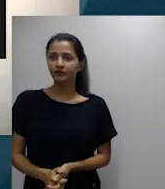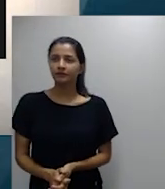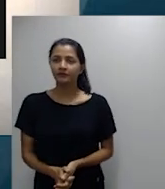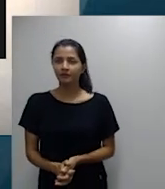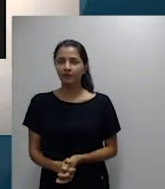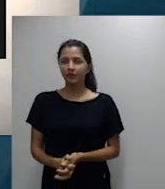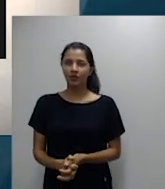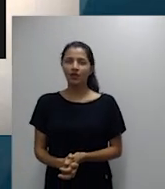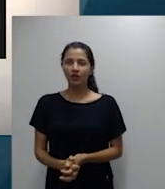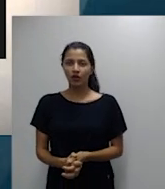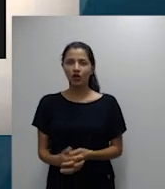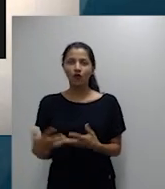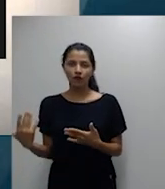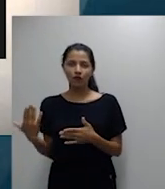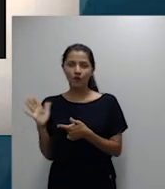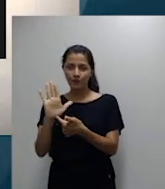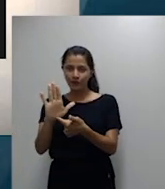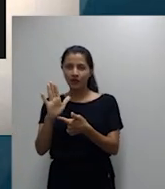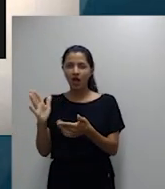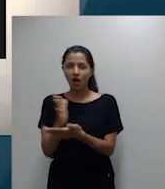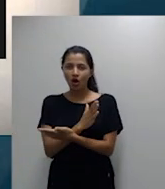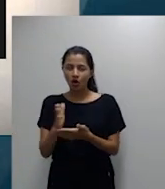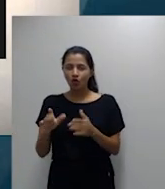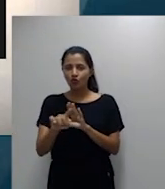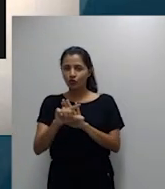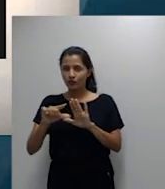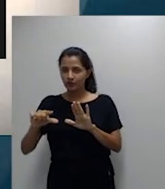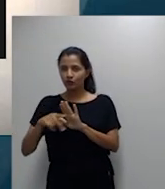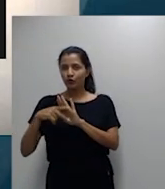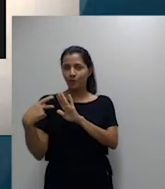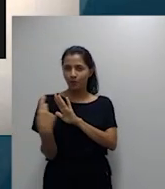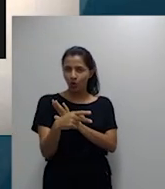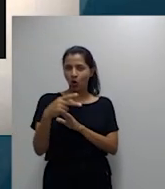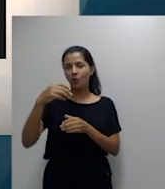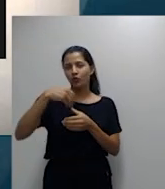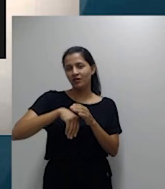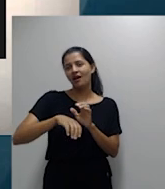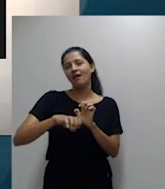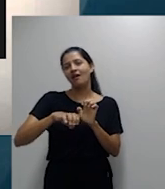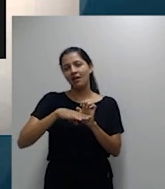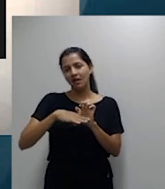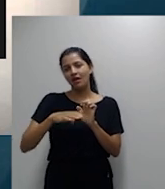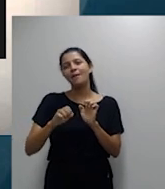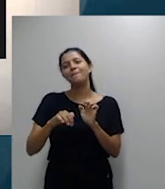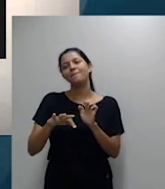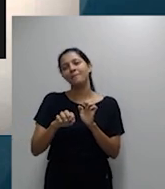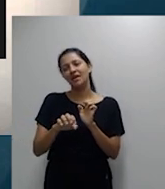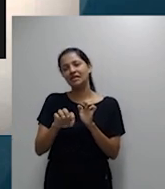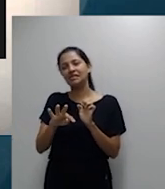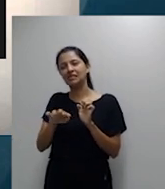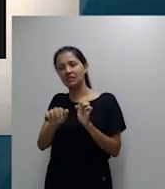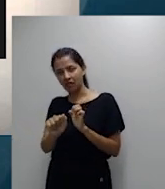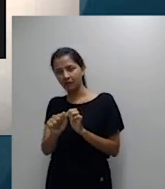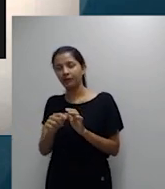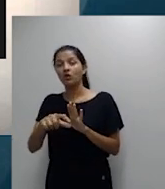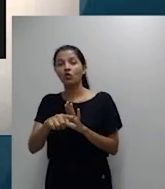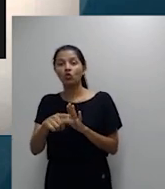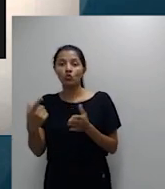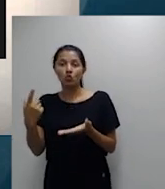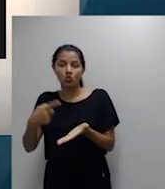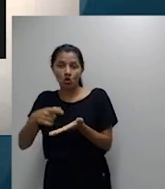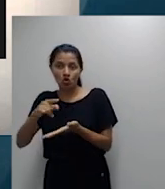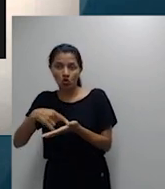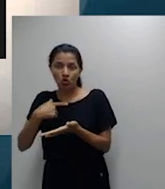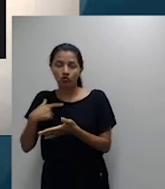destacar aqui o trecho alguns trechos da ementa de ser né É no acórdão paradigma está